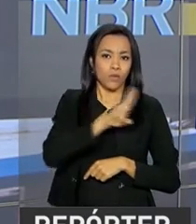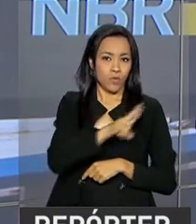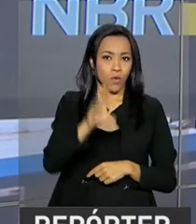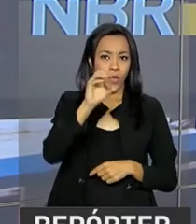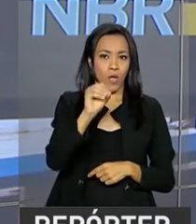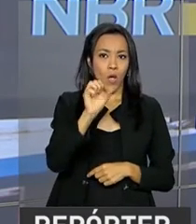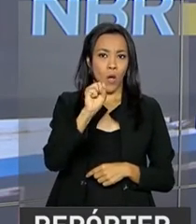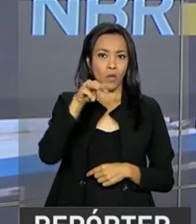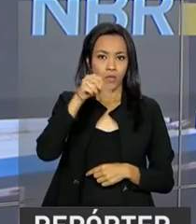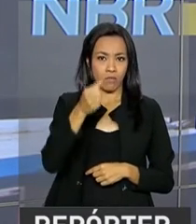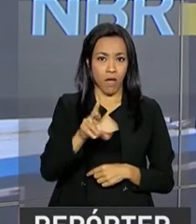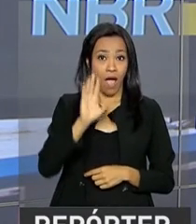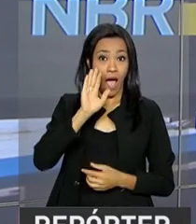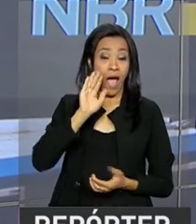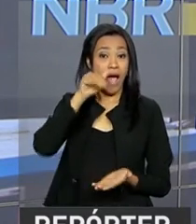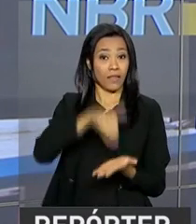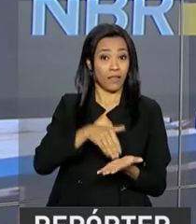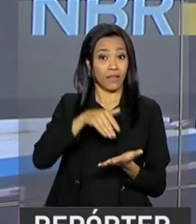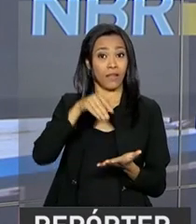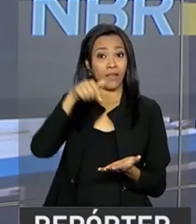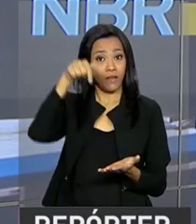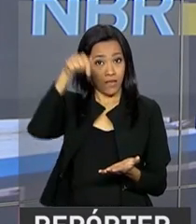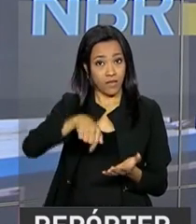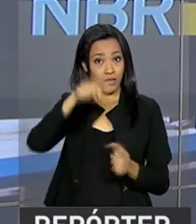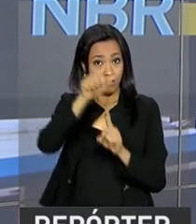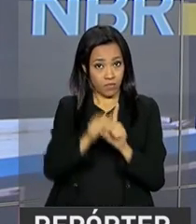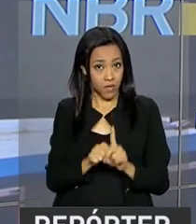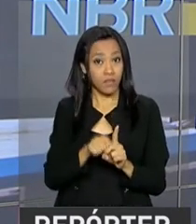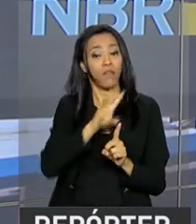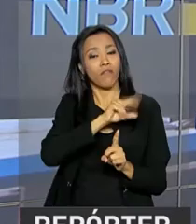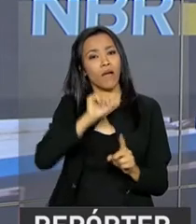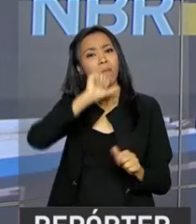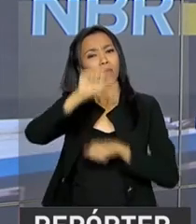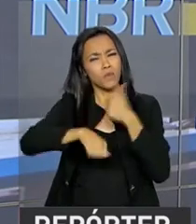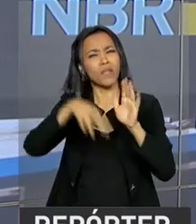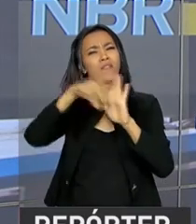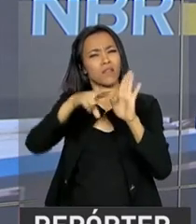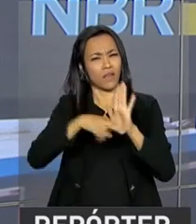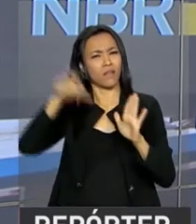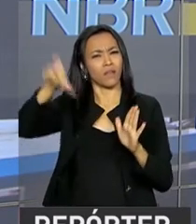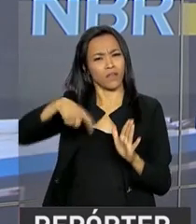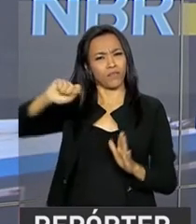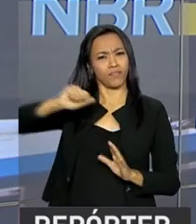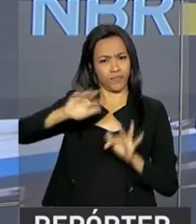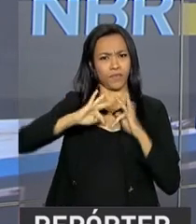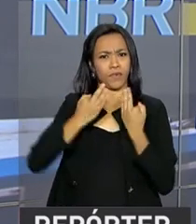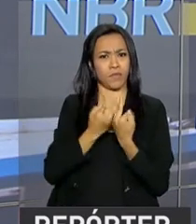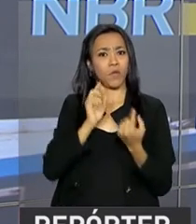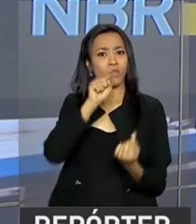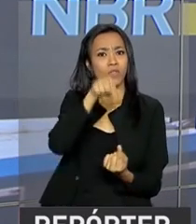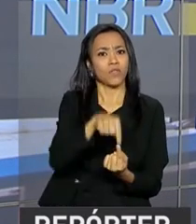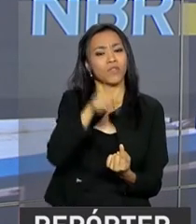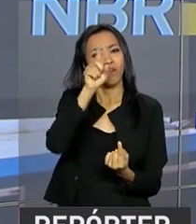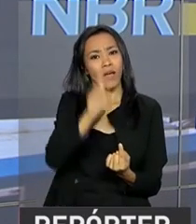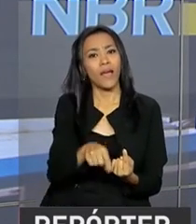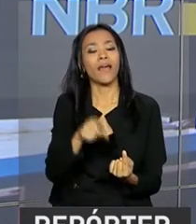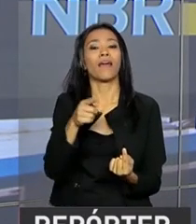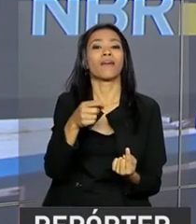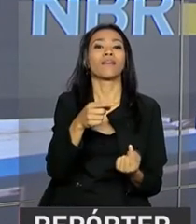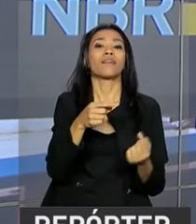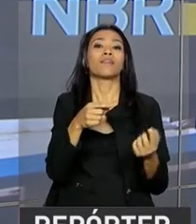até o fim deste mês, o programa Bolsa Família vai passar por mudanças. A ideia é incentivar a entrada